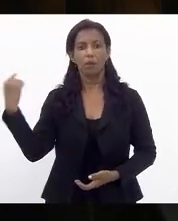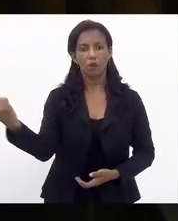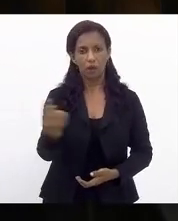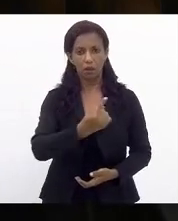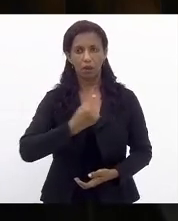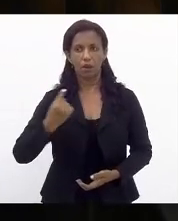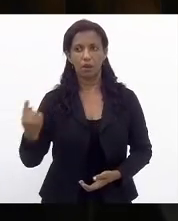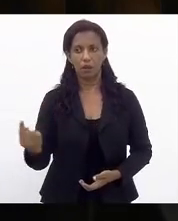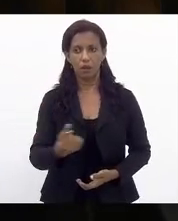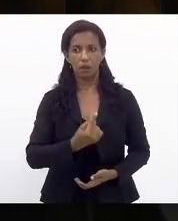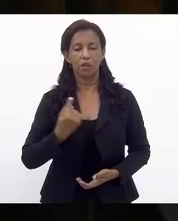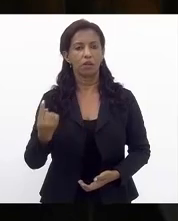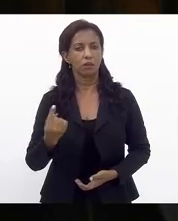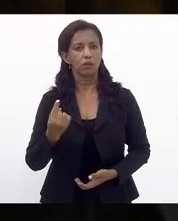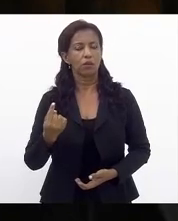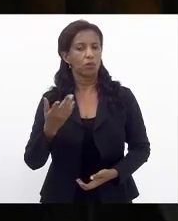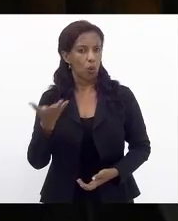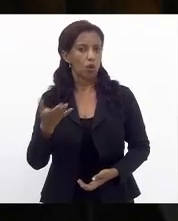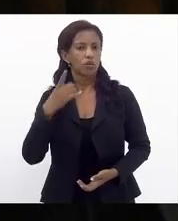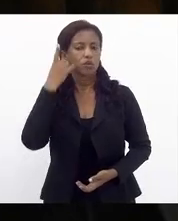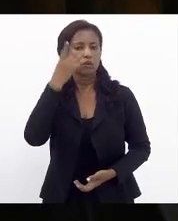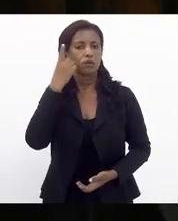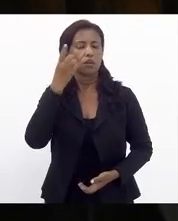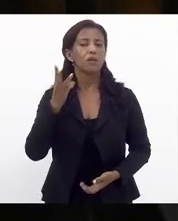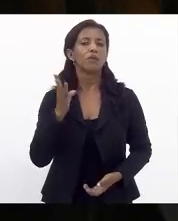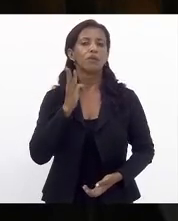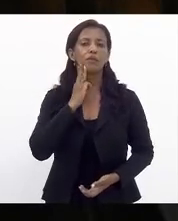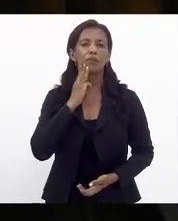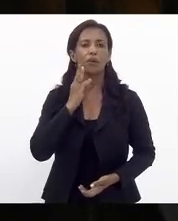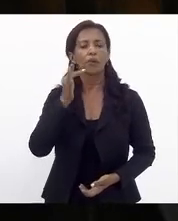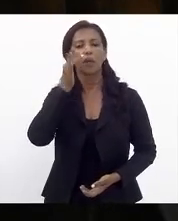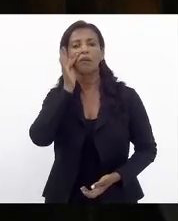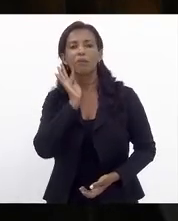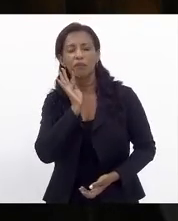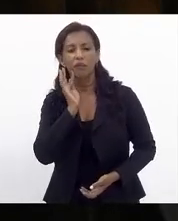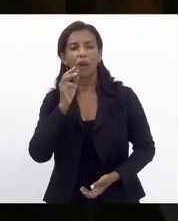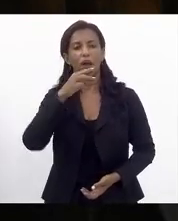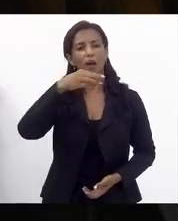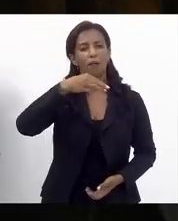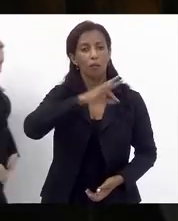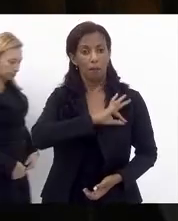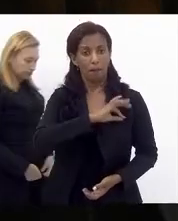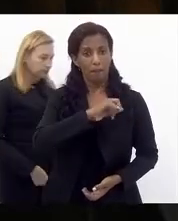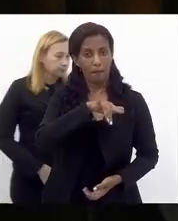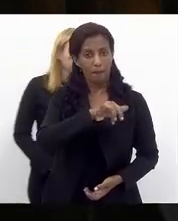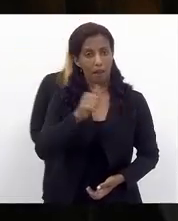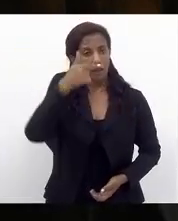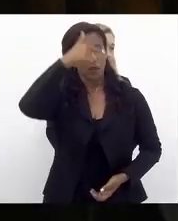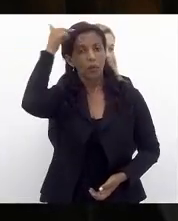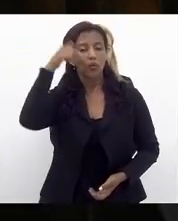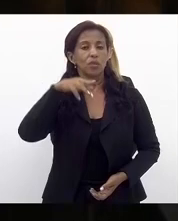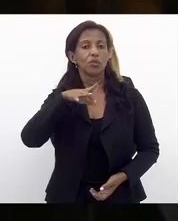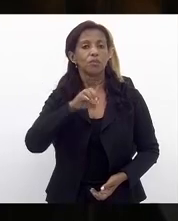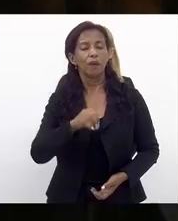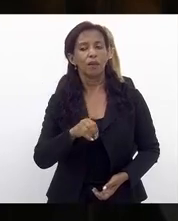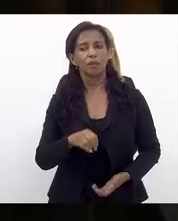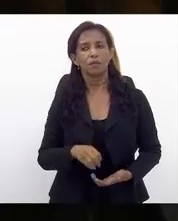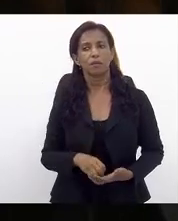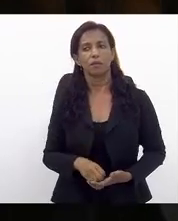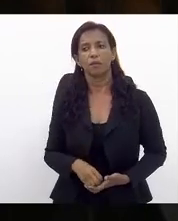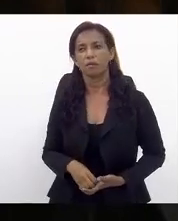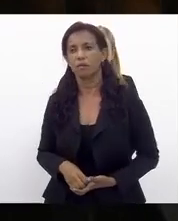eu acho que até o momento Deputado waldeck Flávio Marta Luiz Márcio e